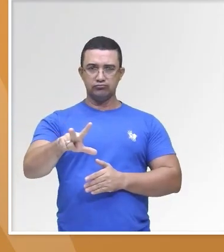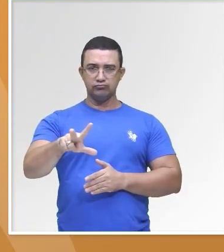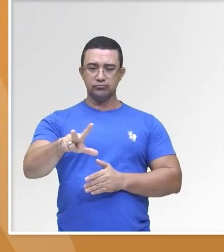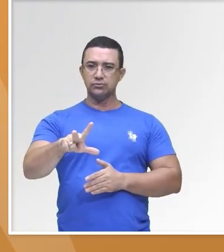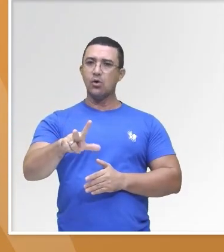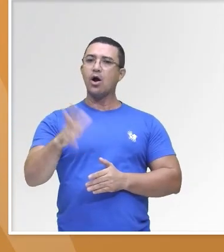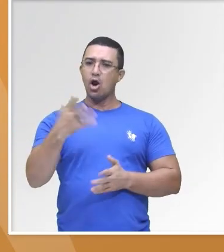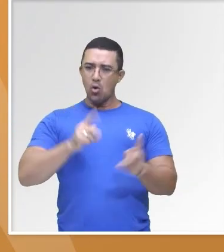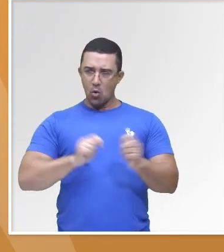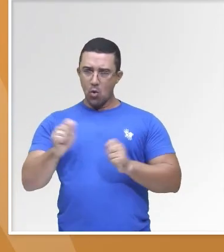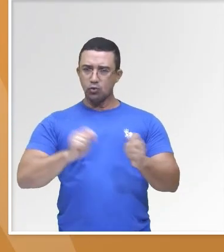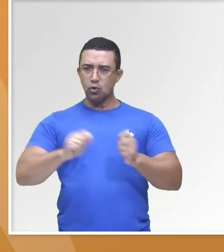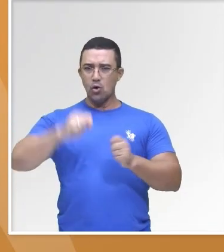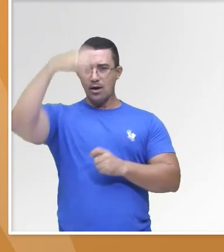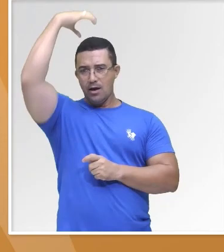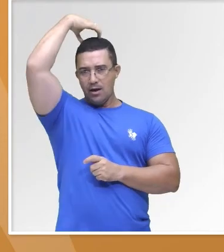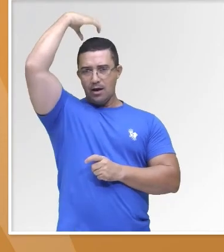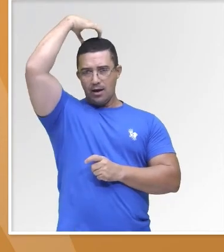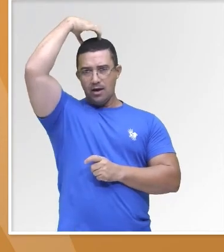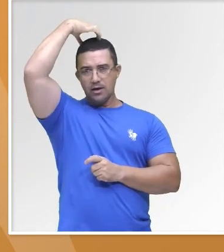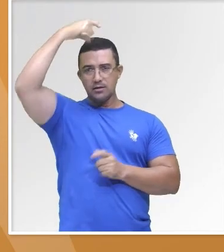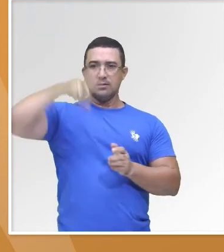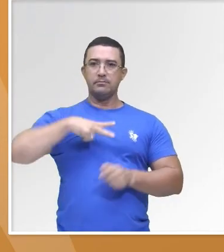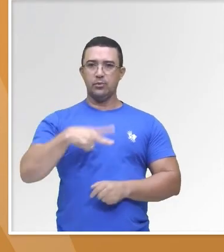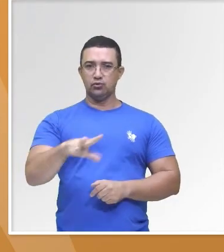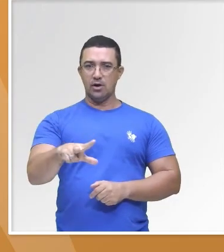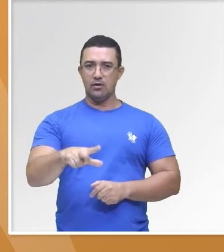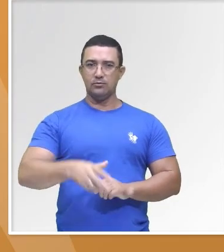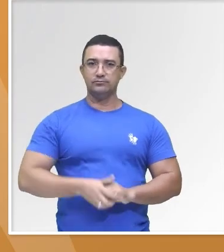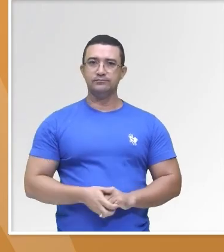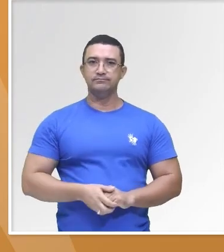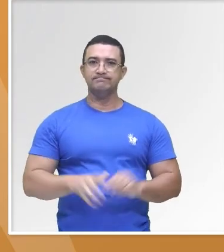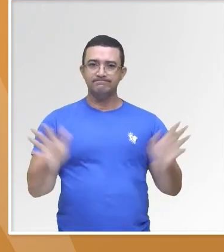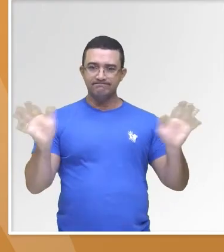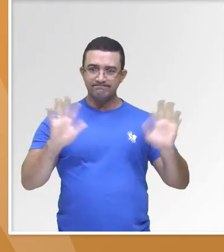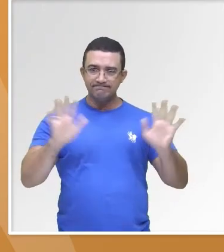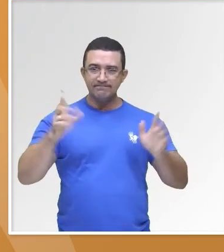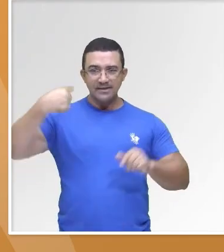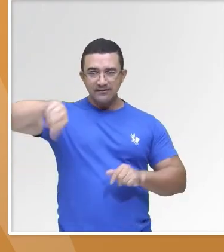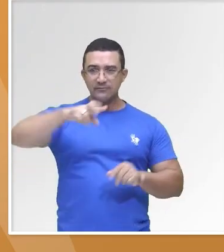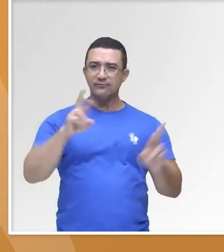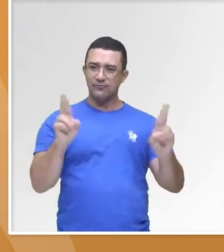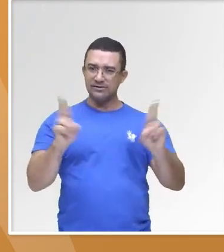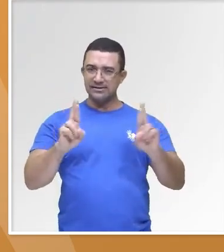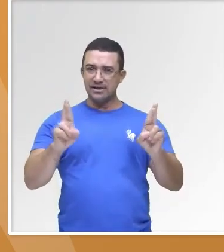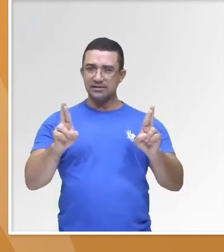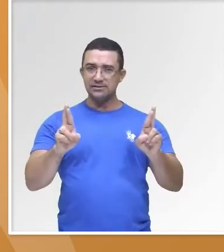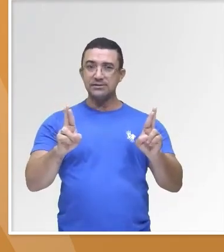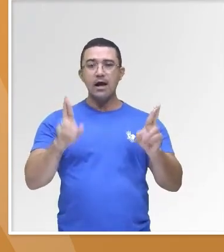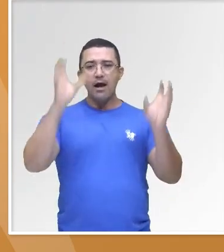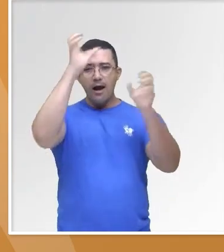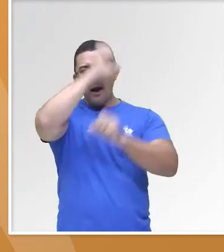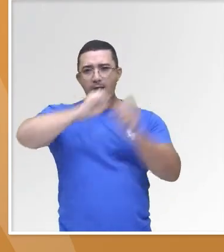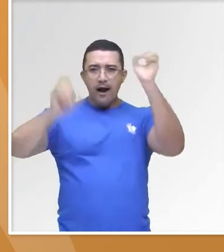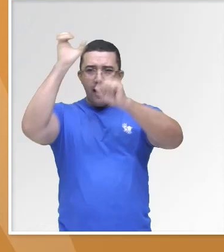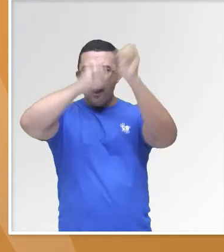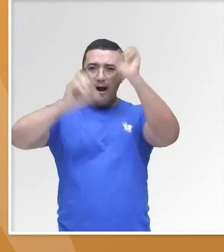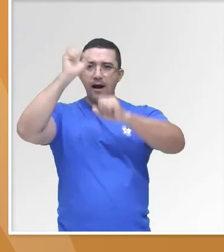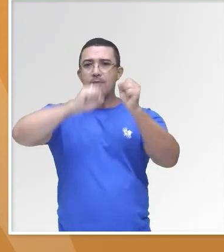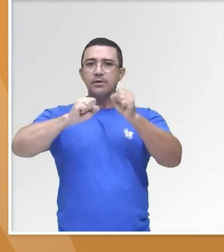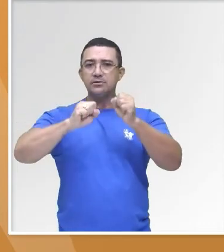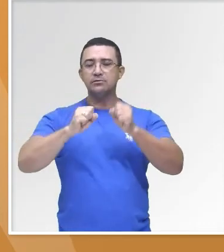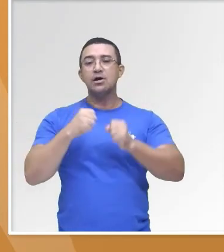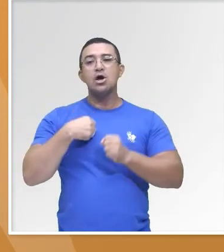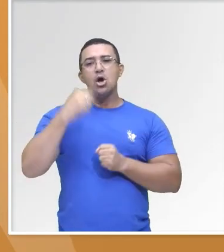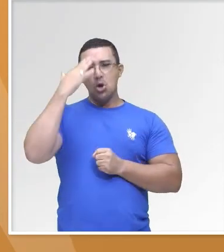comando do rei José I de Portugal. Queridos, espero que que vocês aí tenham aprendido ao máximo. Eu sei que